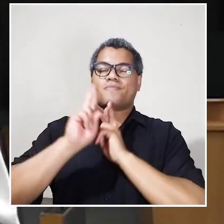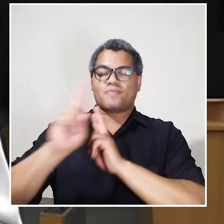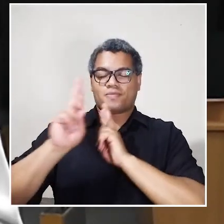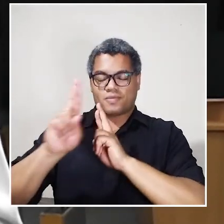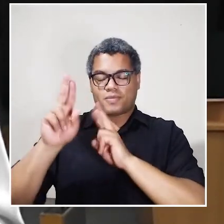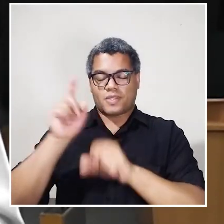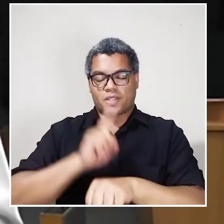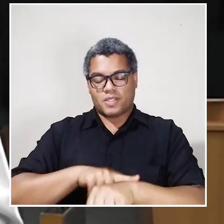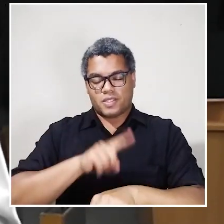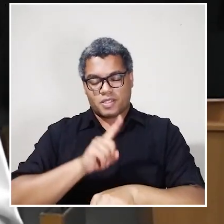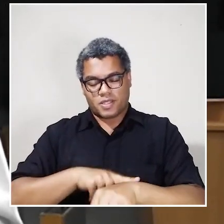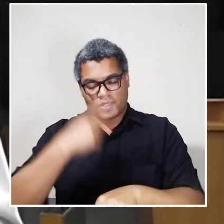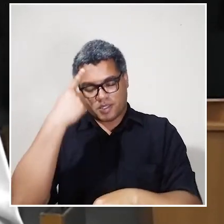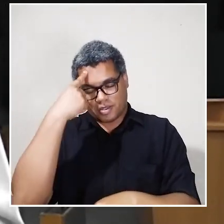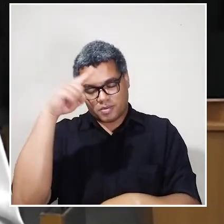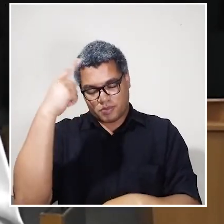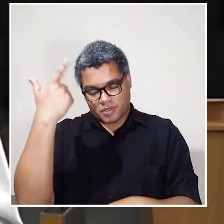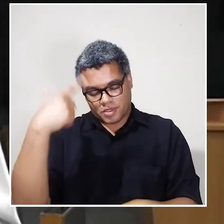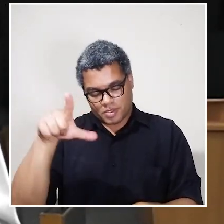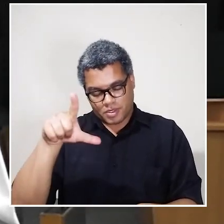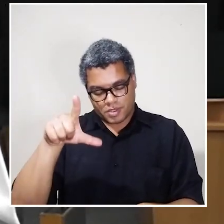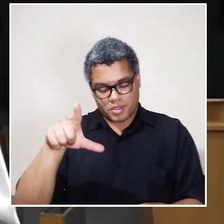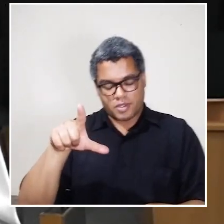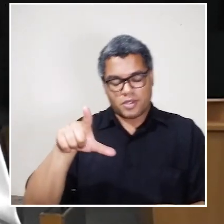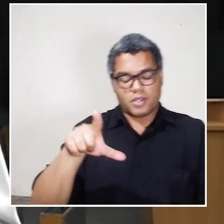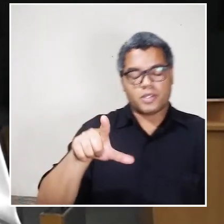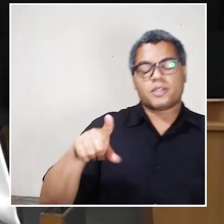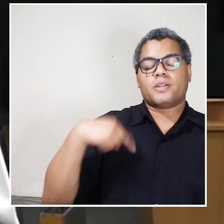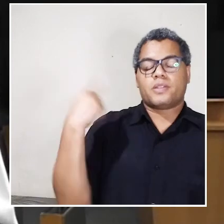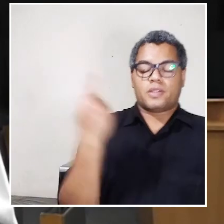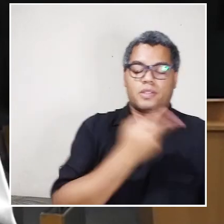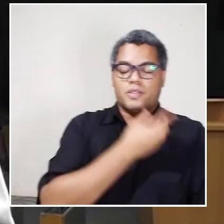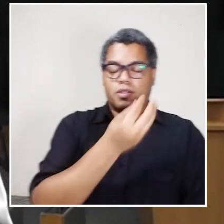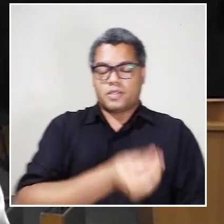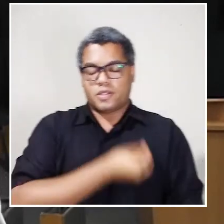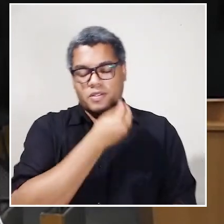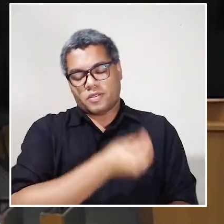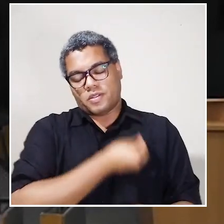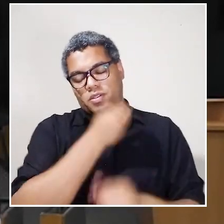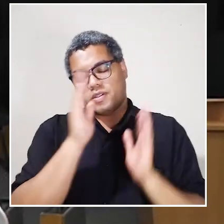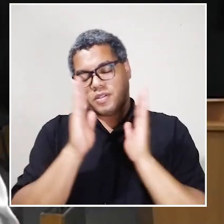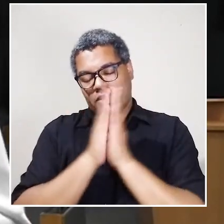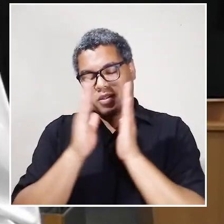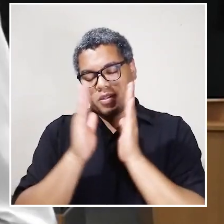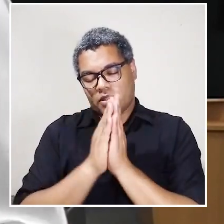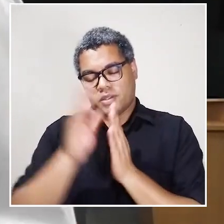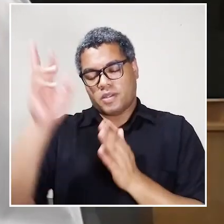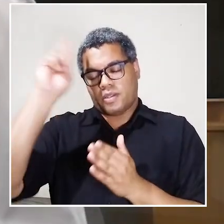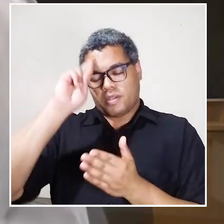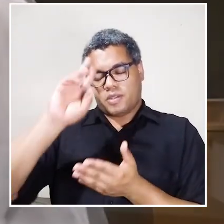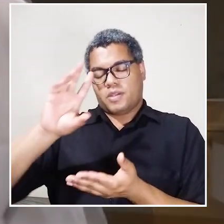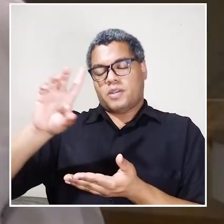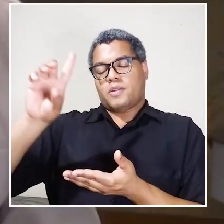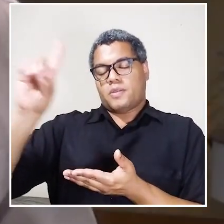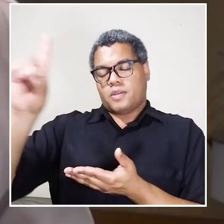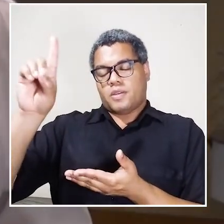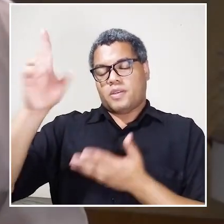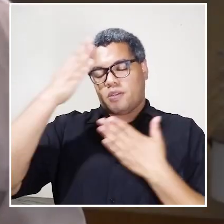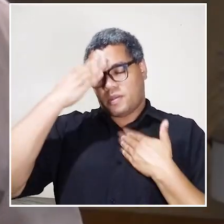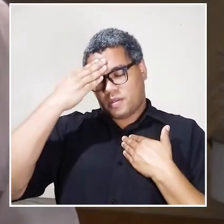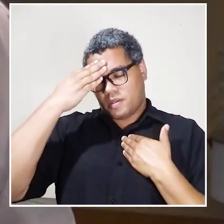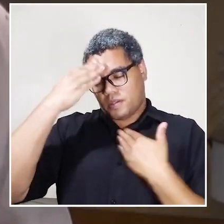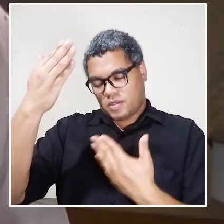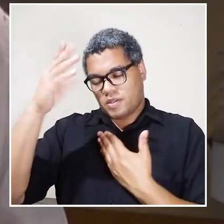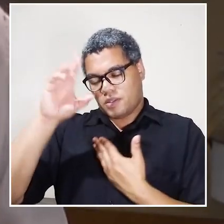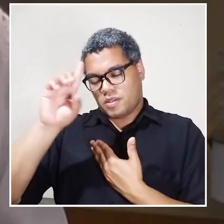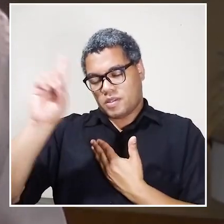restauração, de reinvenção da vida. Vamos orar. Ó Deus, agradecemos